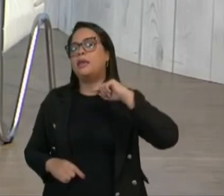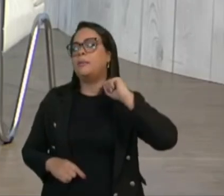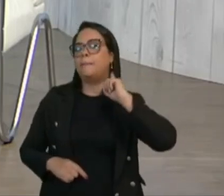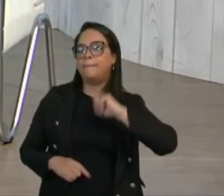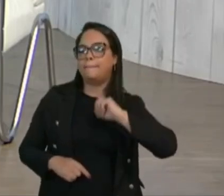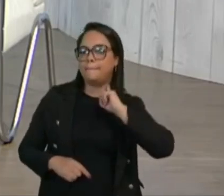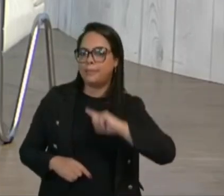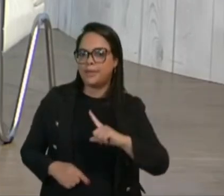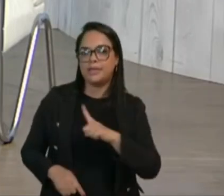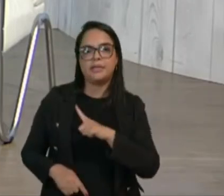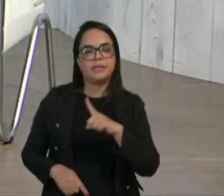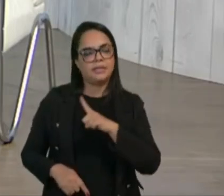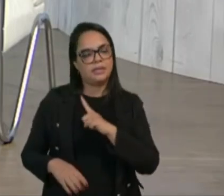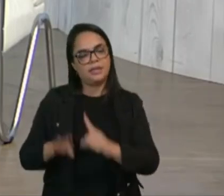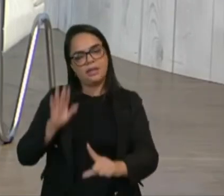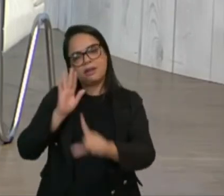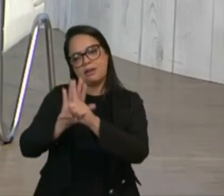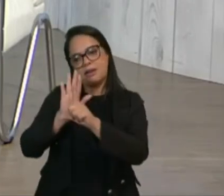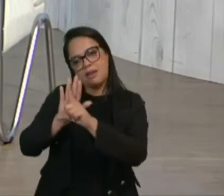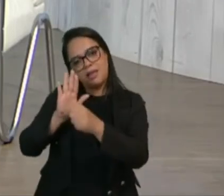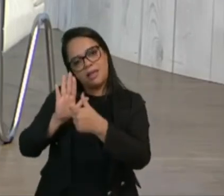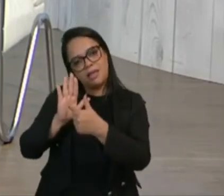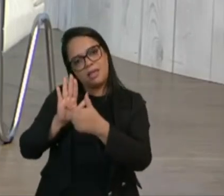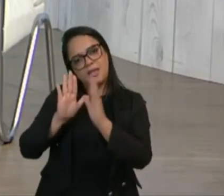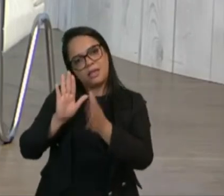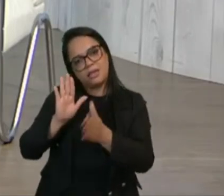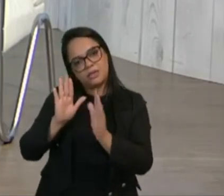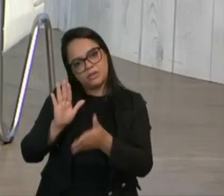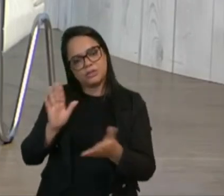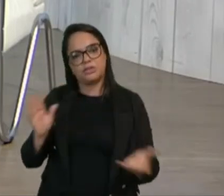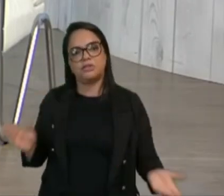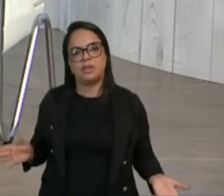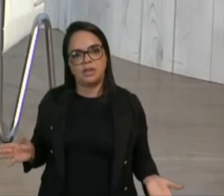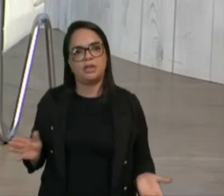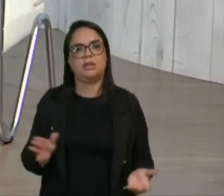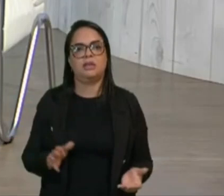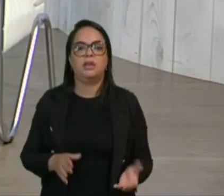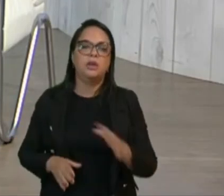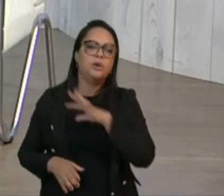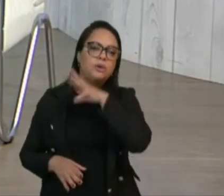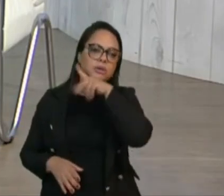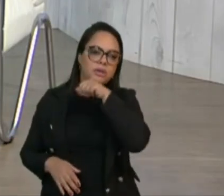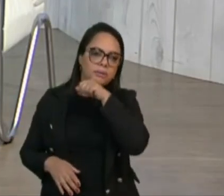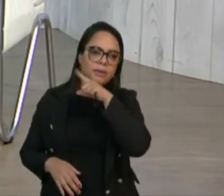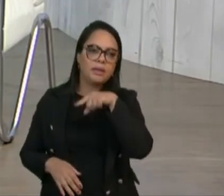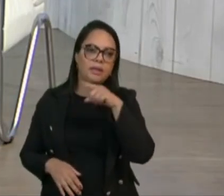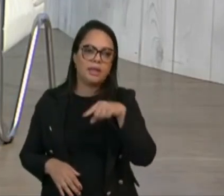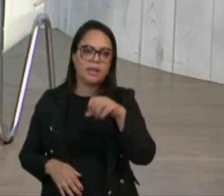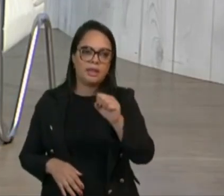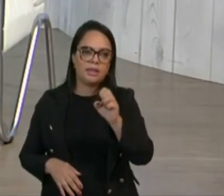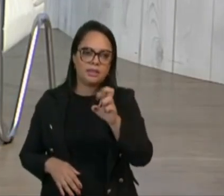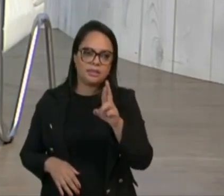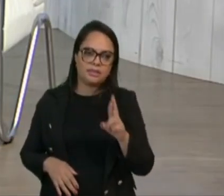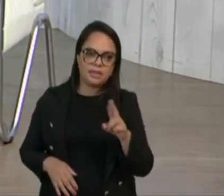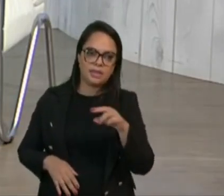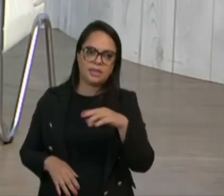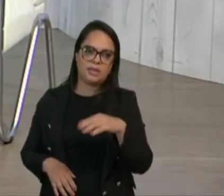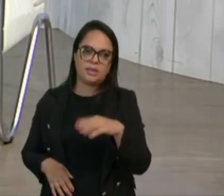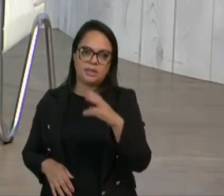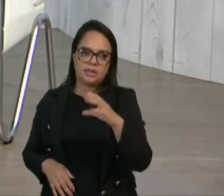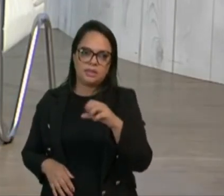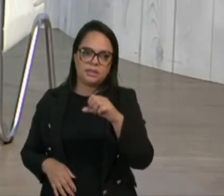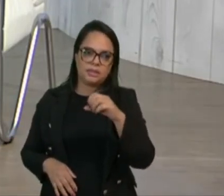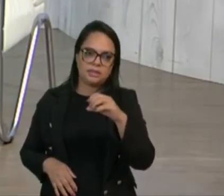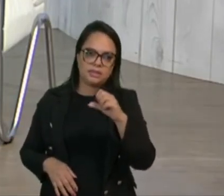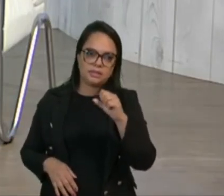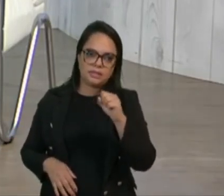temos leis que consideram os animais como seres sencientes, né? A gente tem a Declaração de Cambridge sobre a